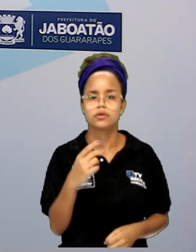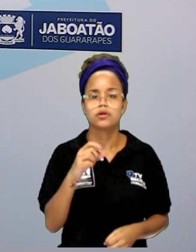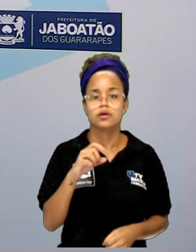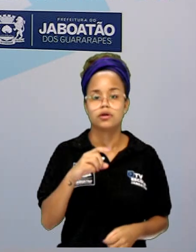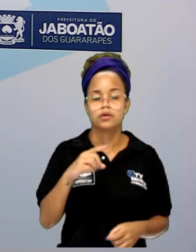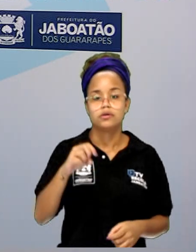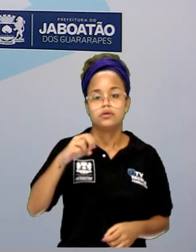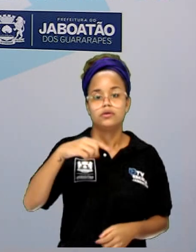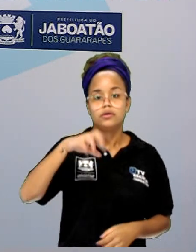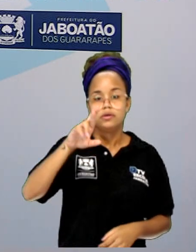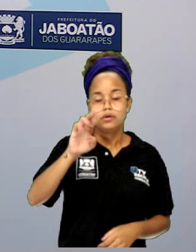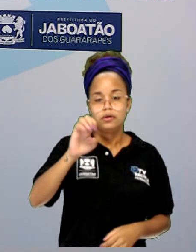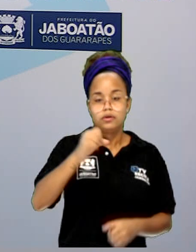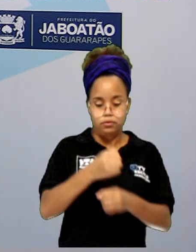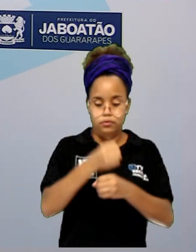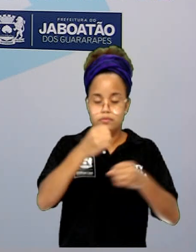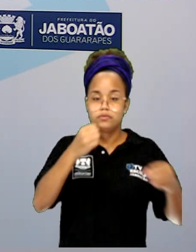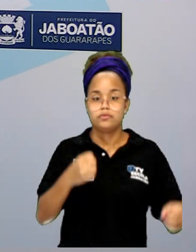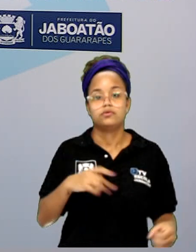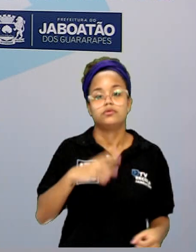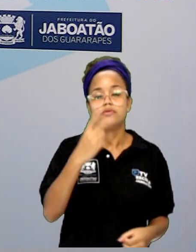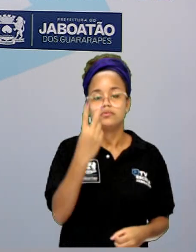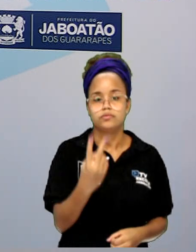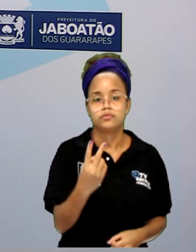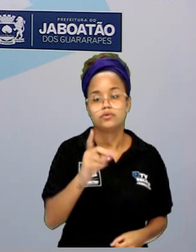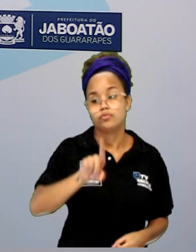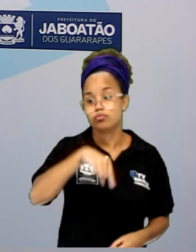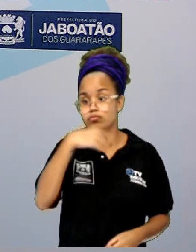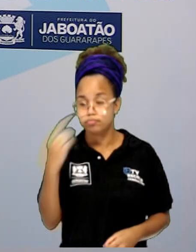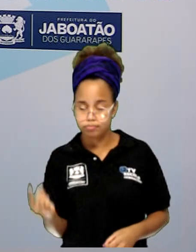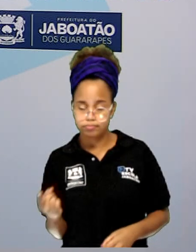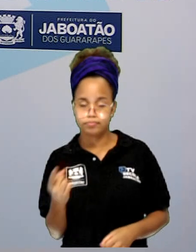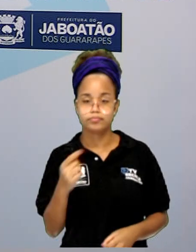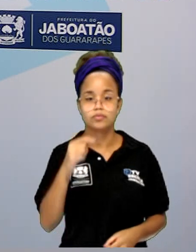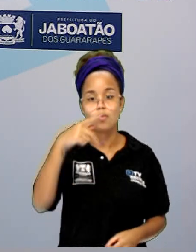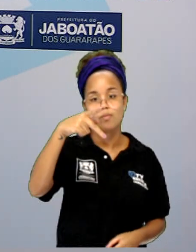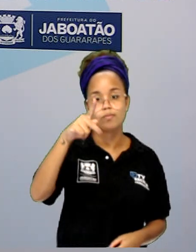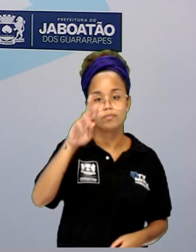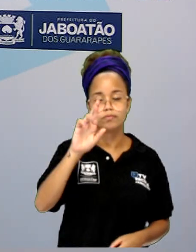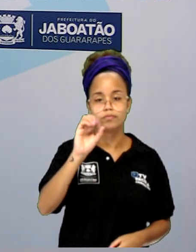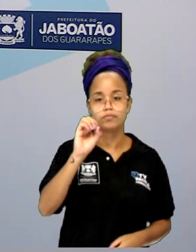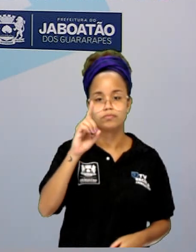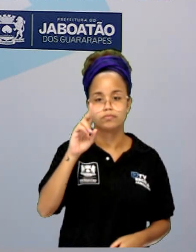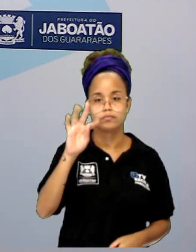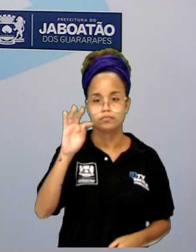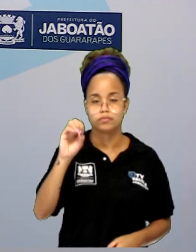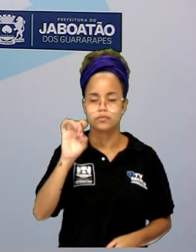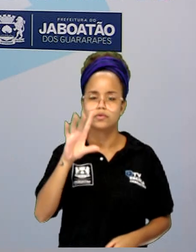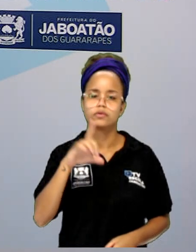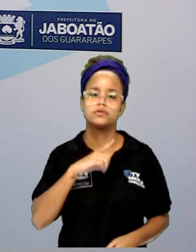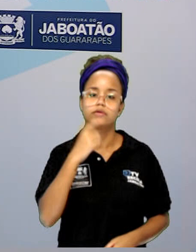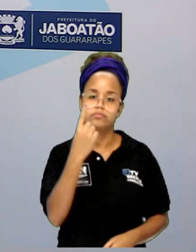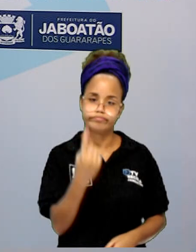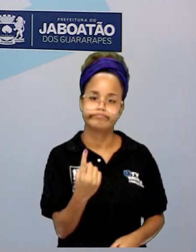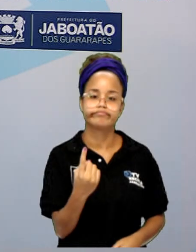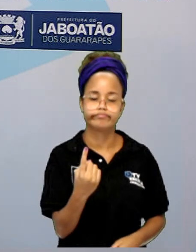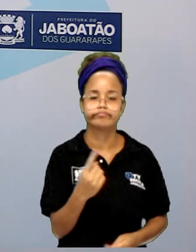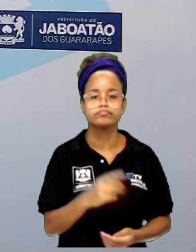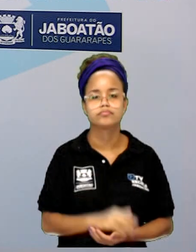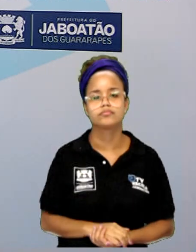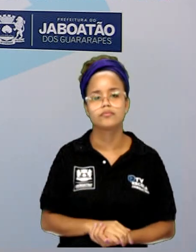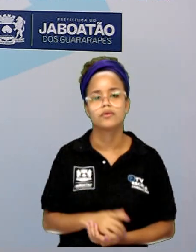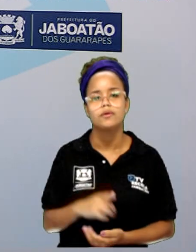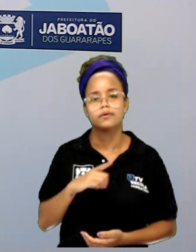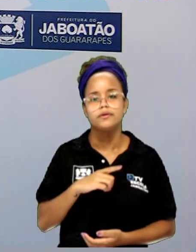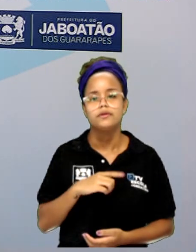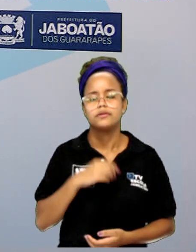1, que está em vermelho aí. E do lado dos reagentes também tinha um desbalanceamento no oxigênio. Você tinha 6